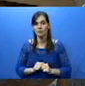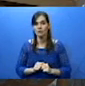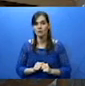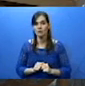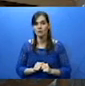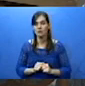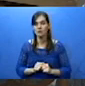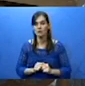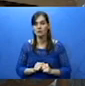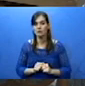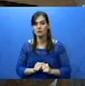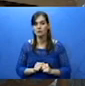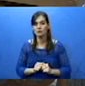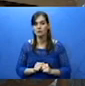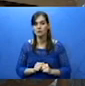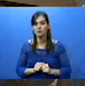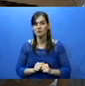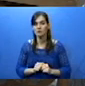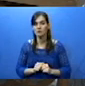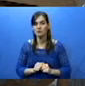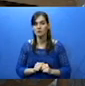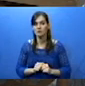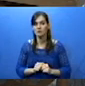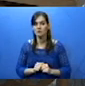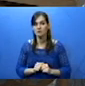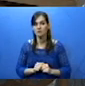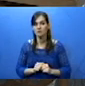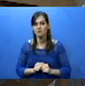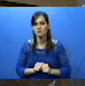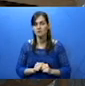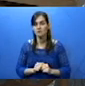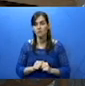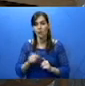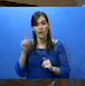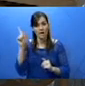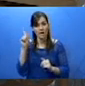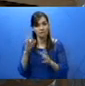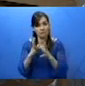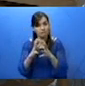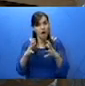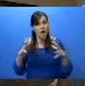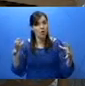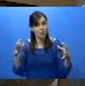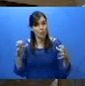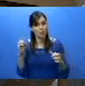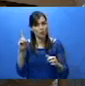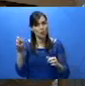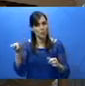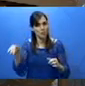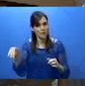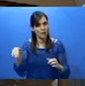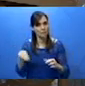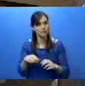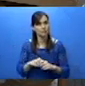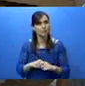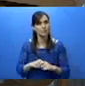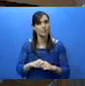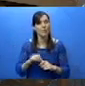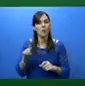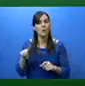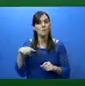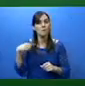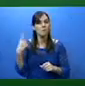m. Então, ele é maior que 1 metro. Correto? Vamos para o próximo,